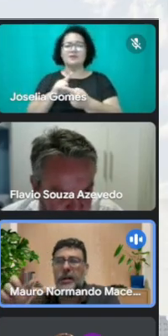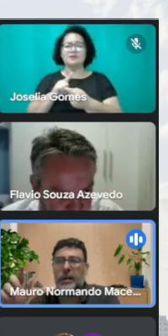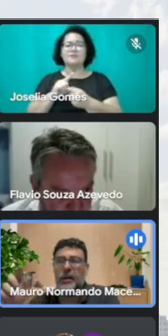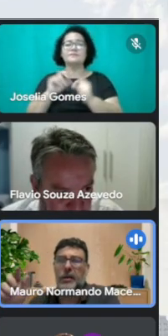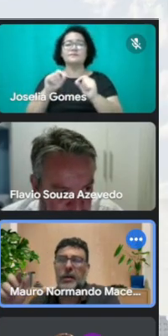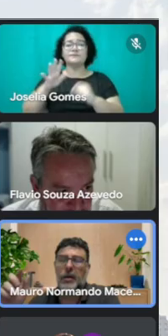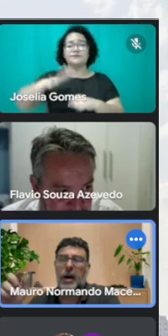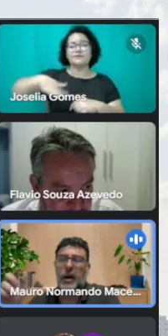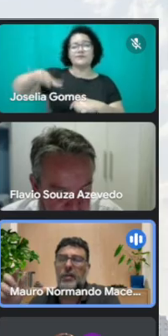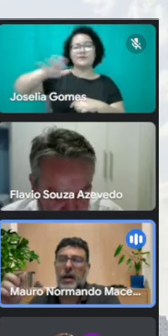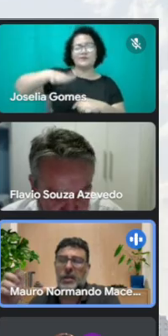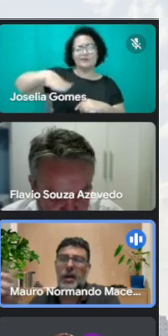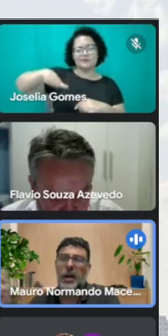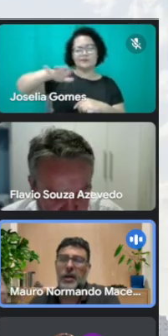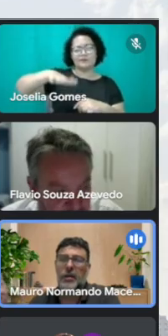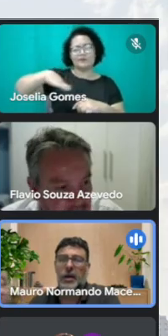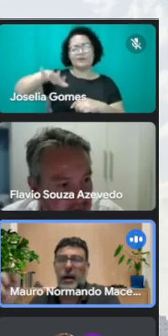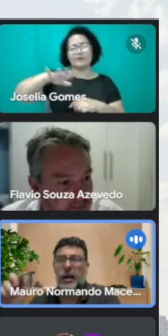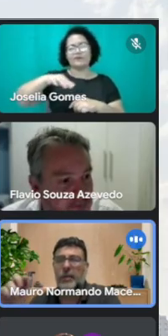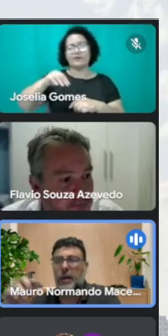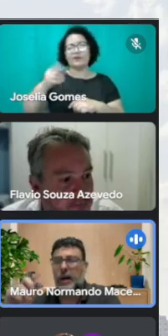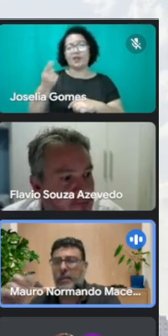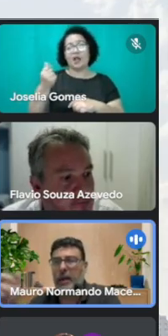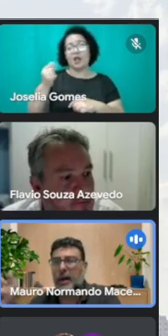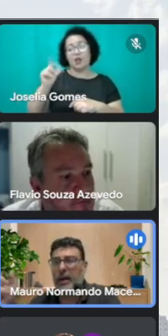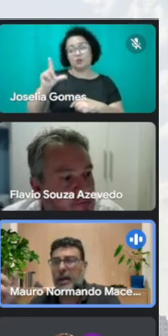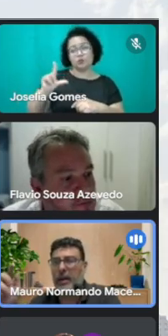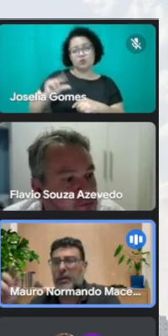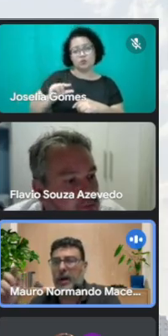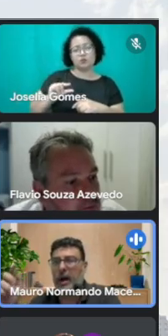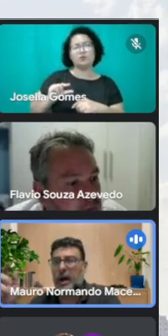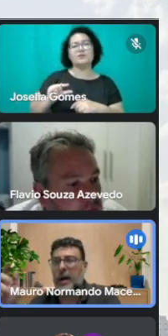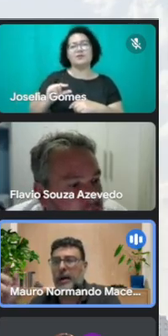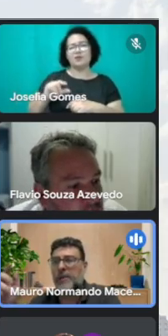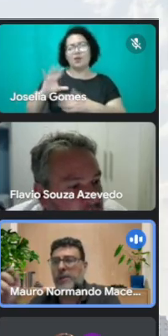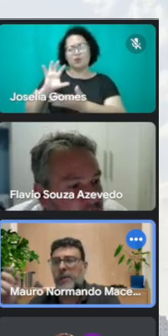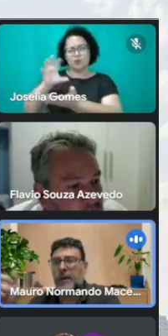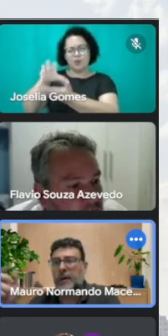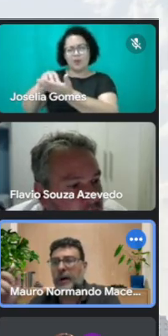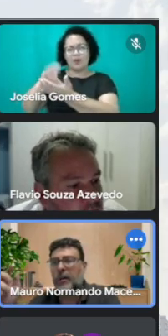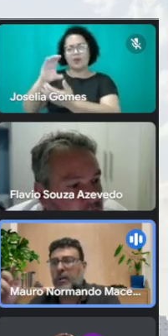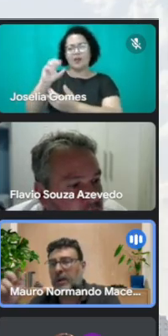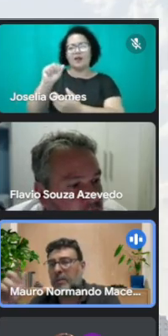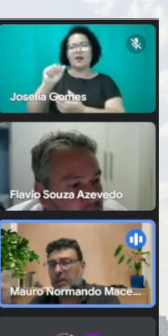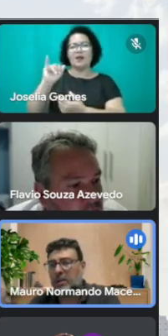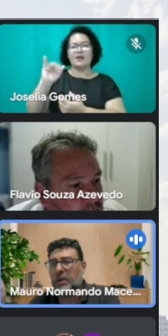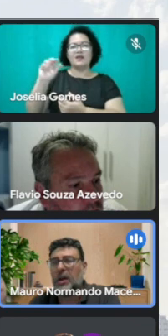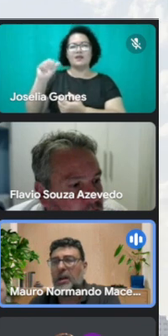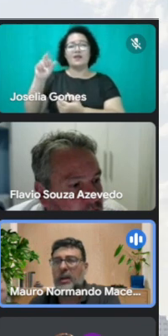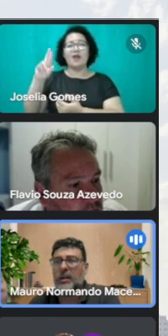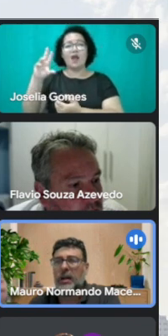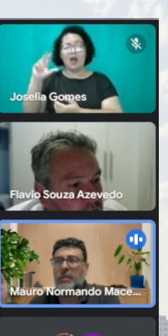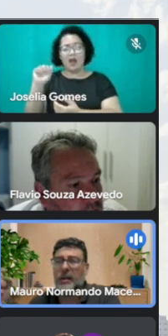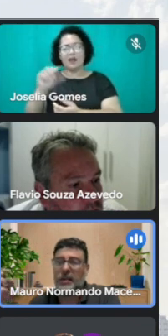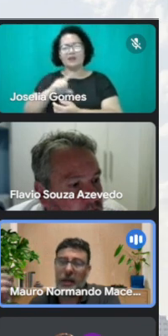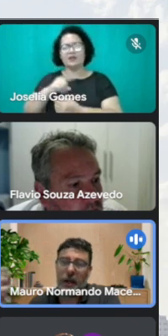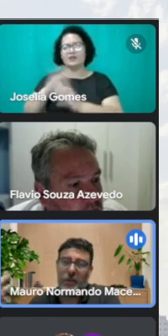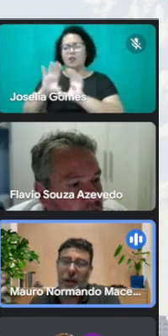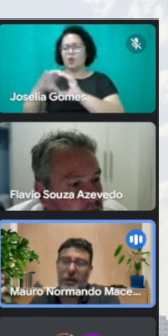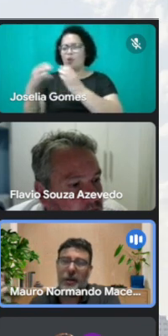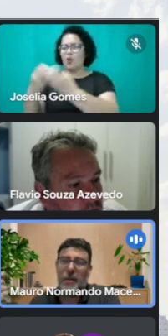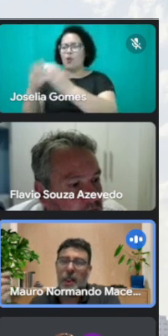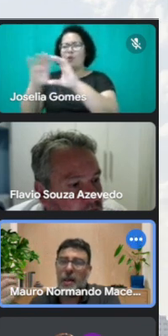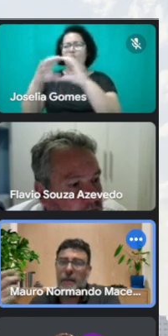uma área de baixa renda, aquele parque ali do Caiara, né? Tem muitas comunidades ali, mas